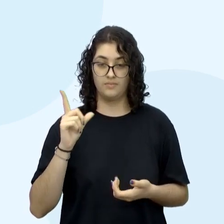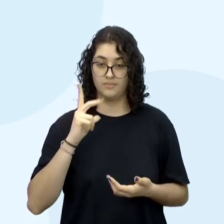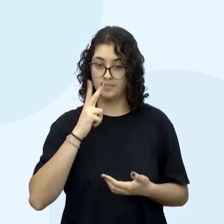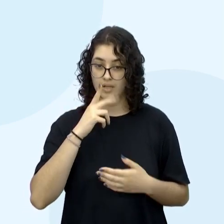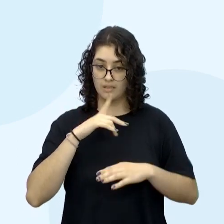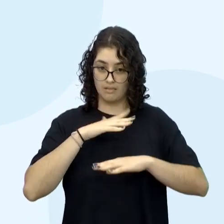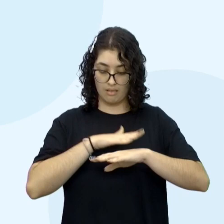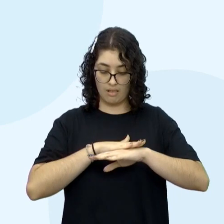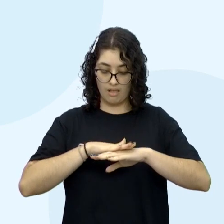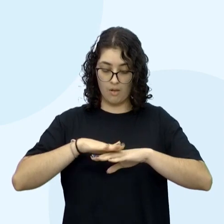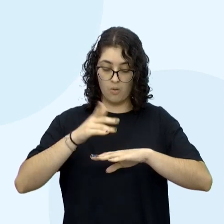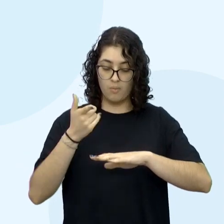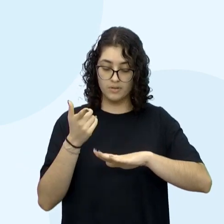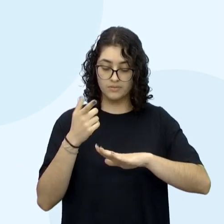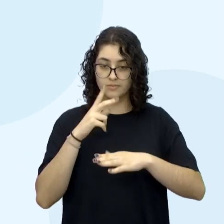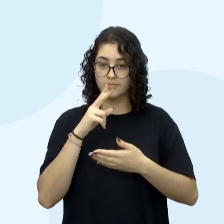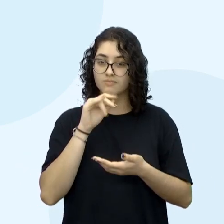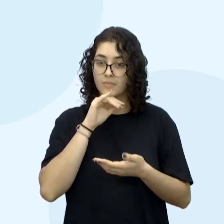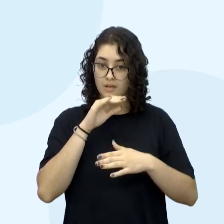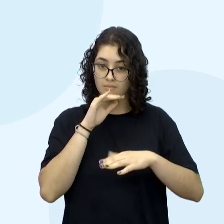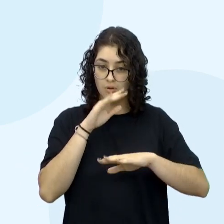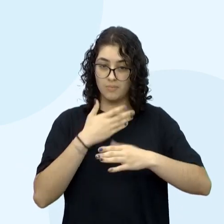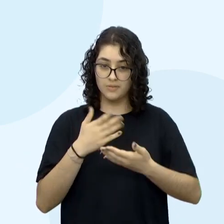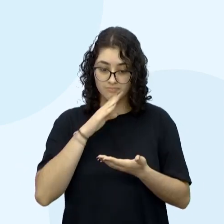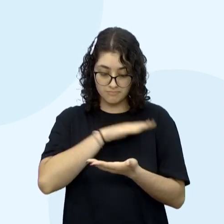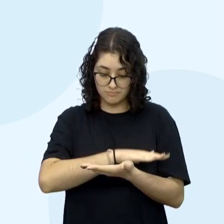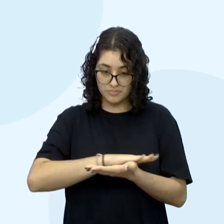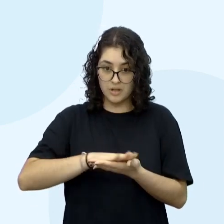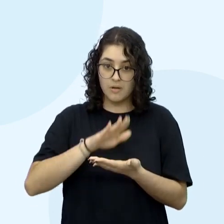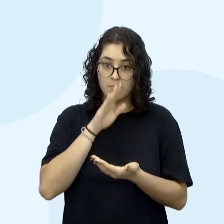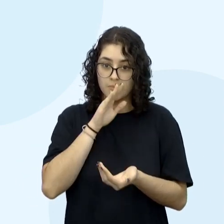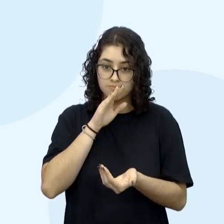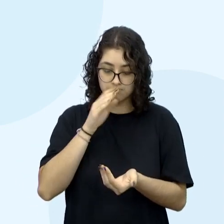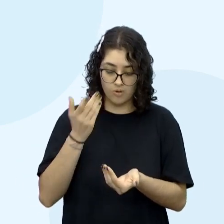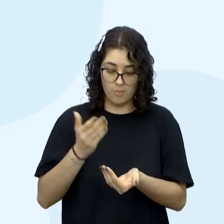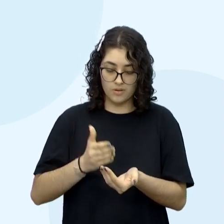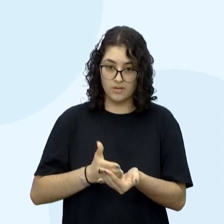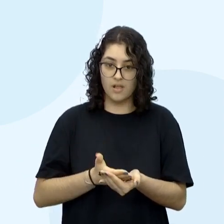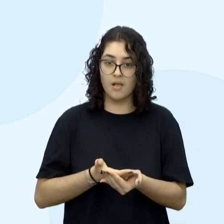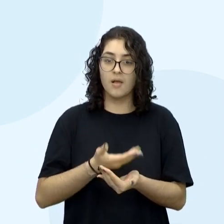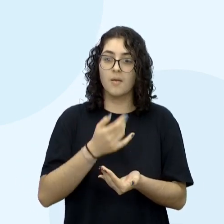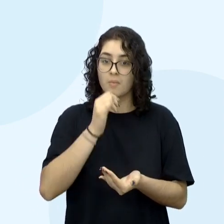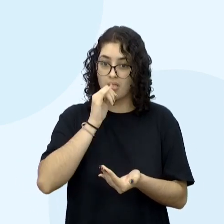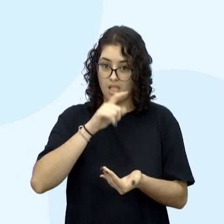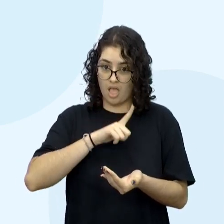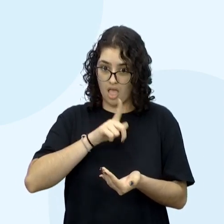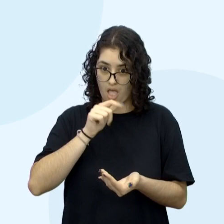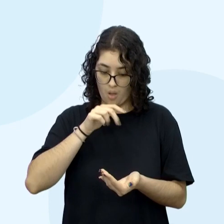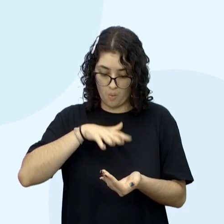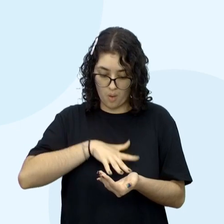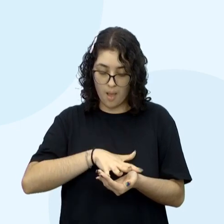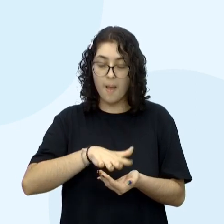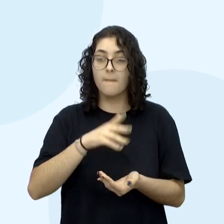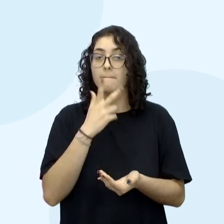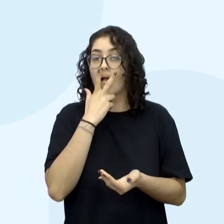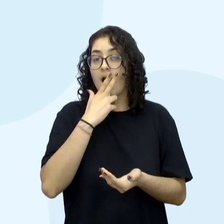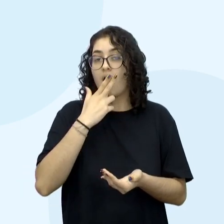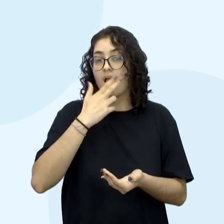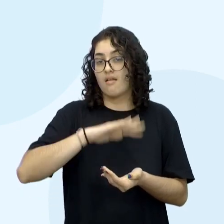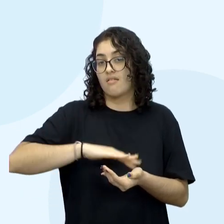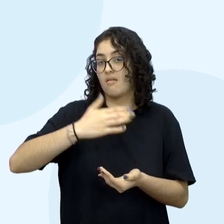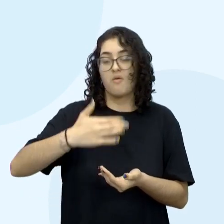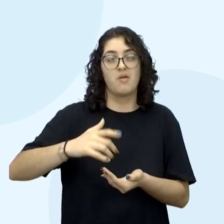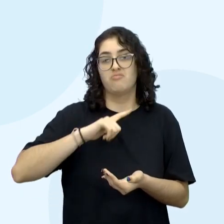dizer, se tivesse água aí, seria um rio. Acho que é o melhor exemplo que eu posso dar, descrever para vocês essa